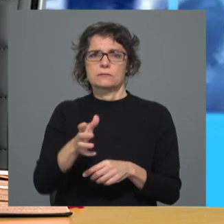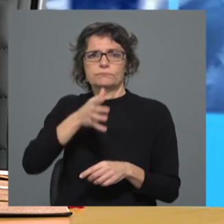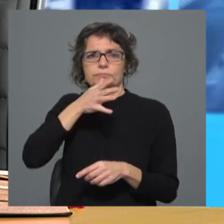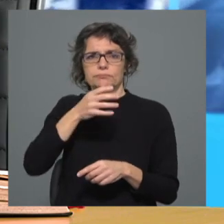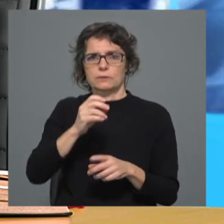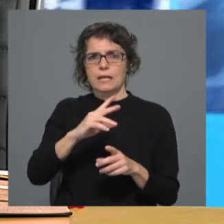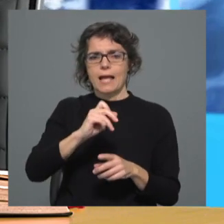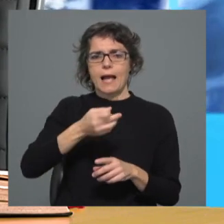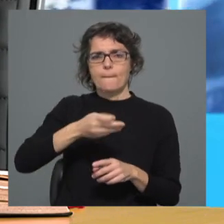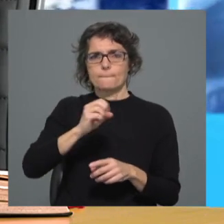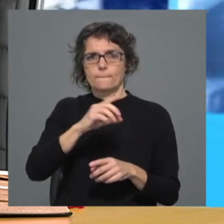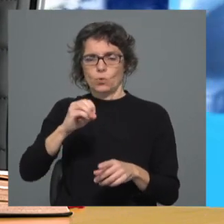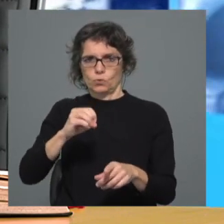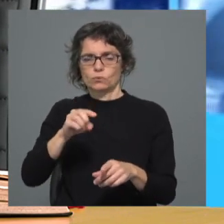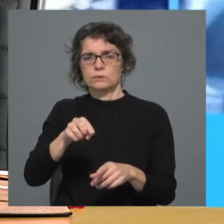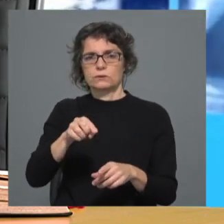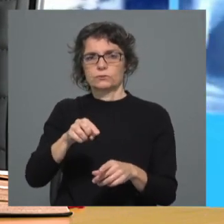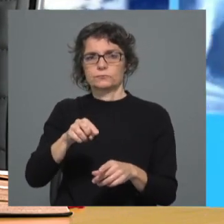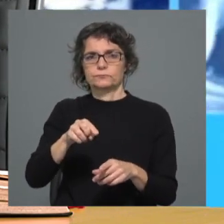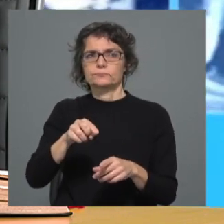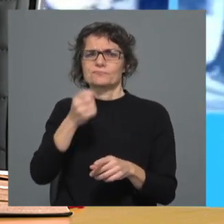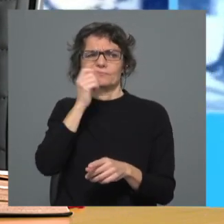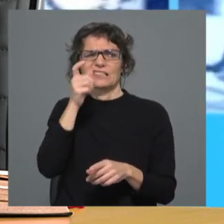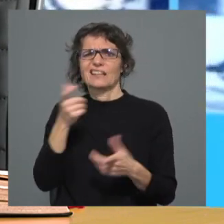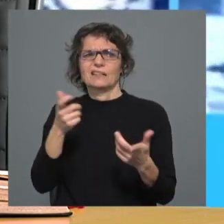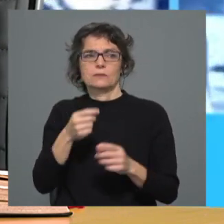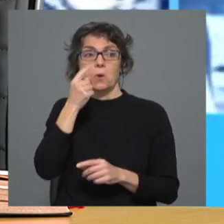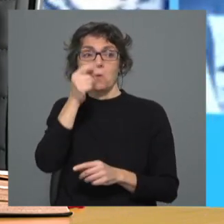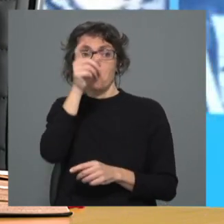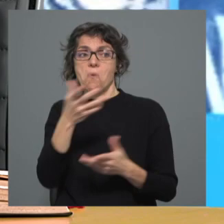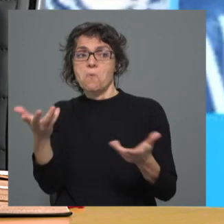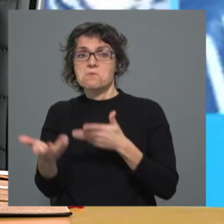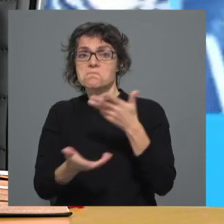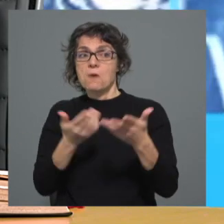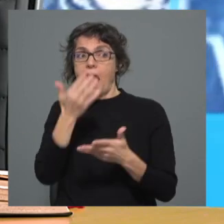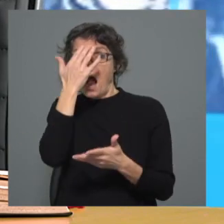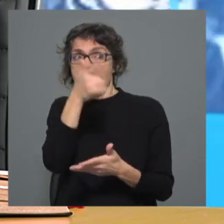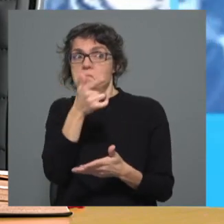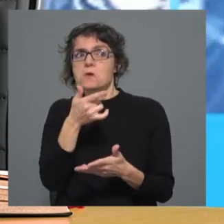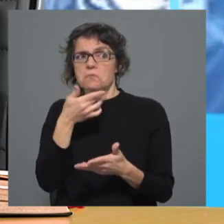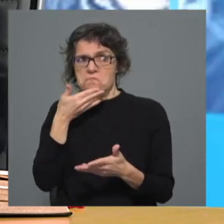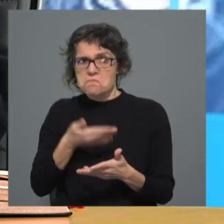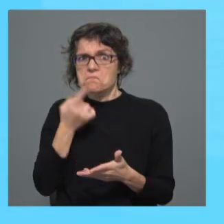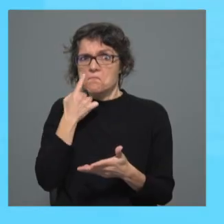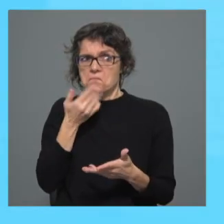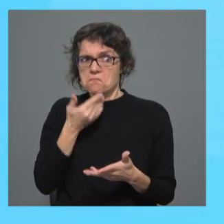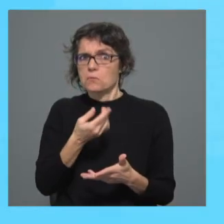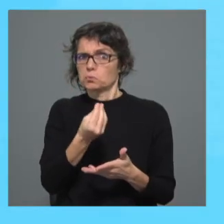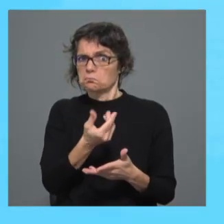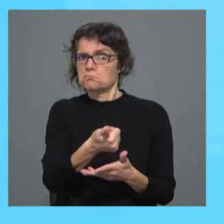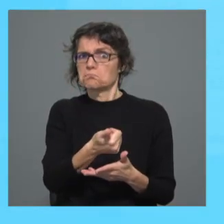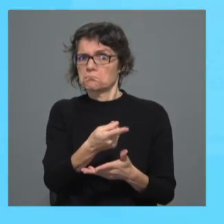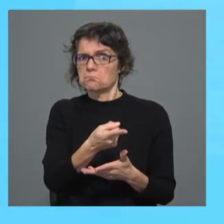Apolo, que é um homem parece ter grande sabedoria, grande